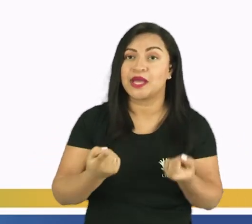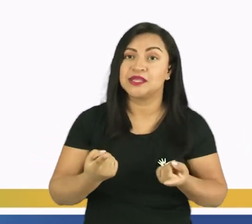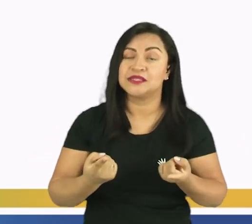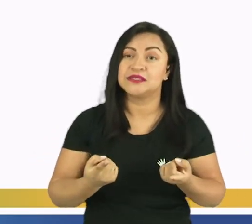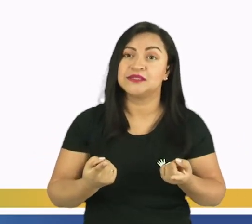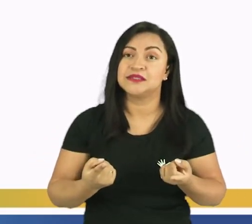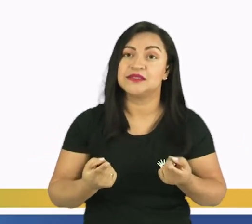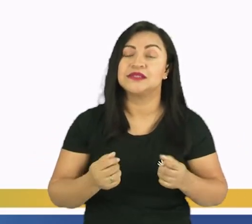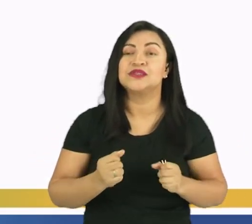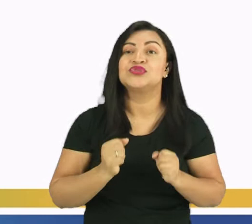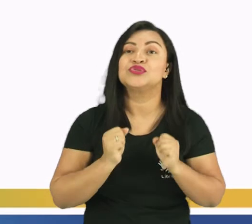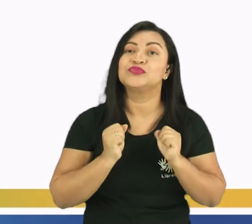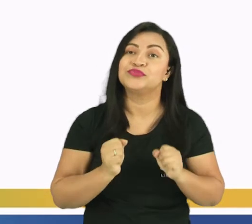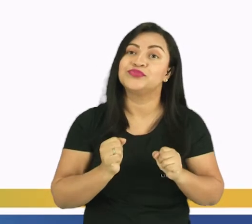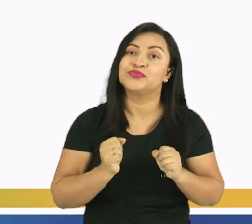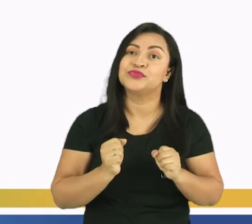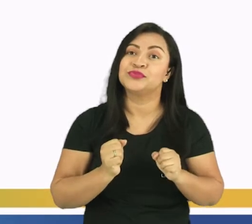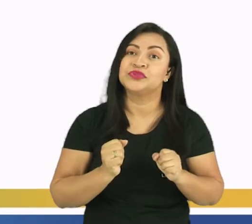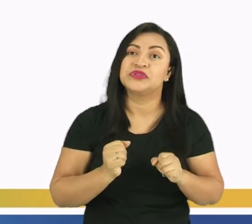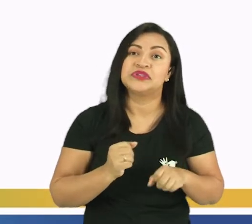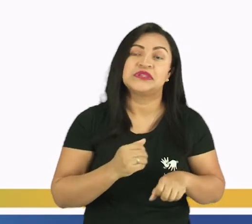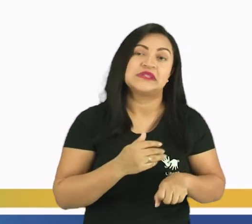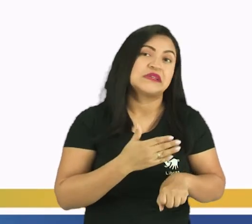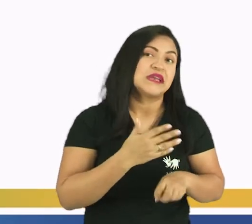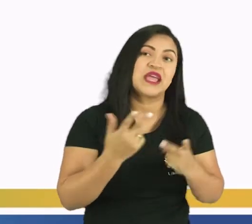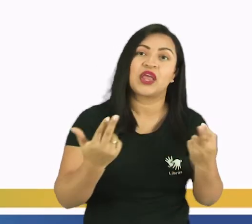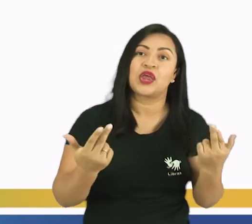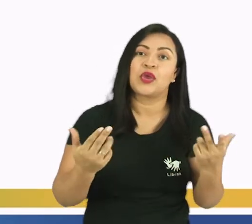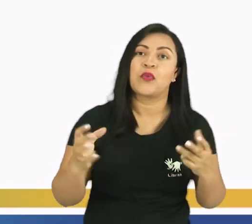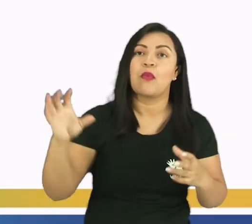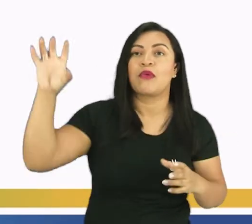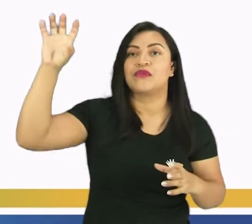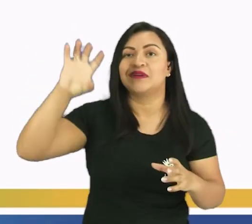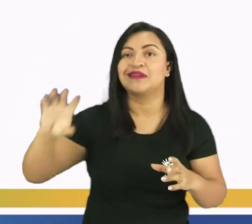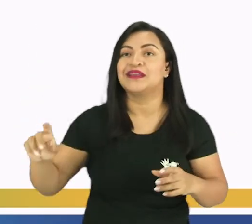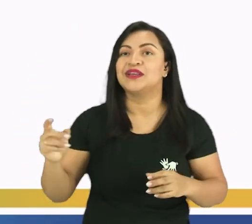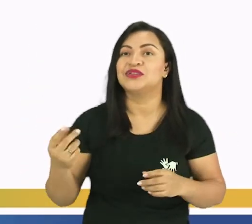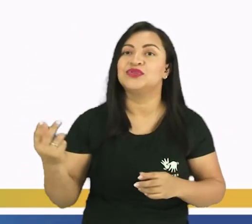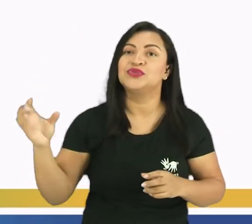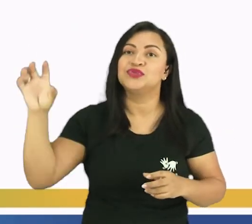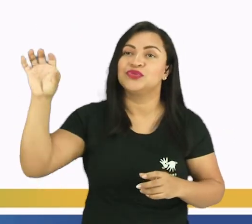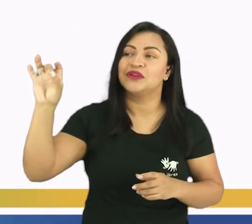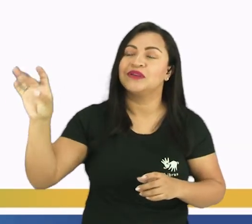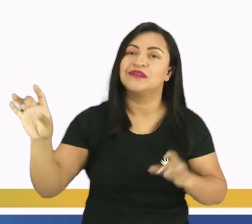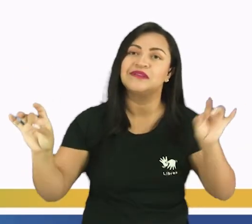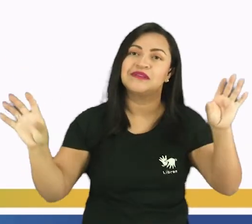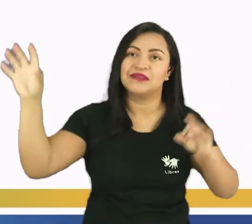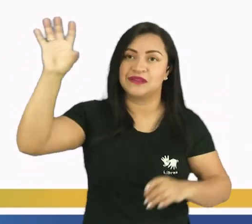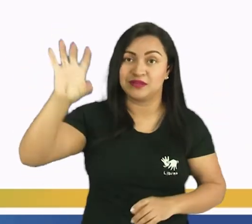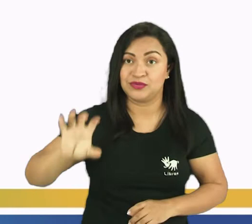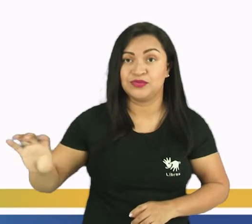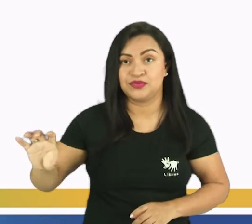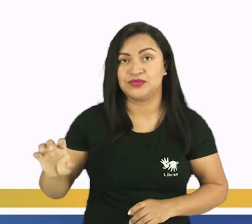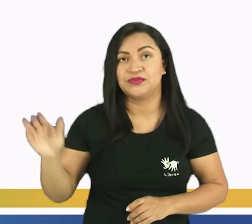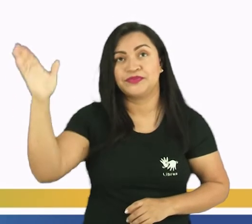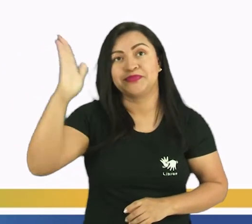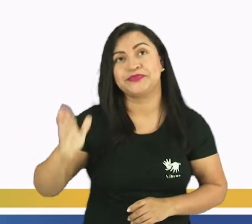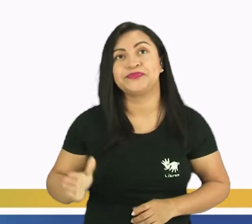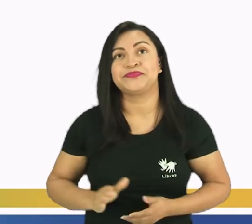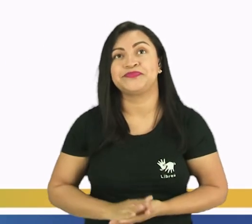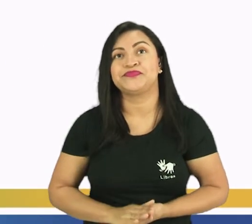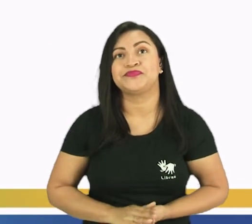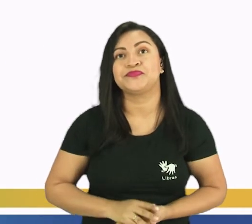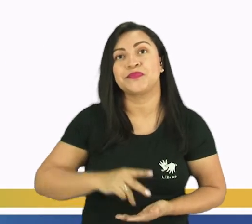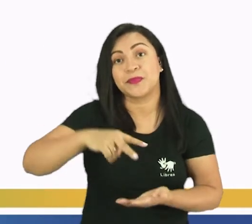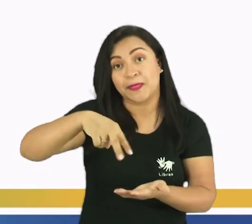praticadas igualmente em duas regiões do país. E é isso que vocês têm que entender. Temos a